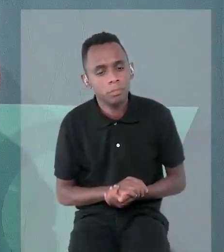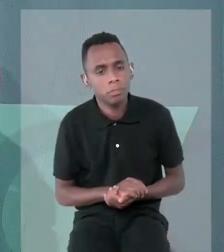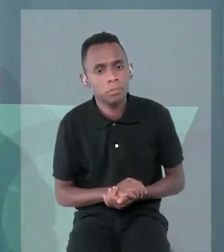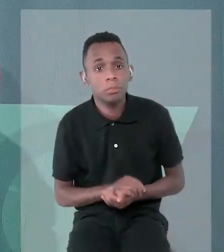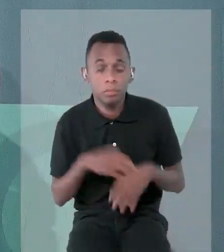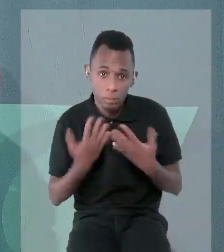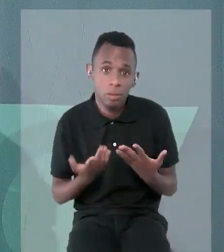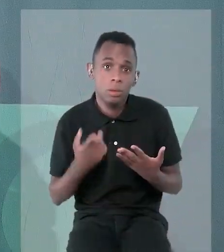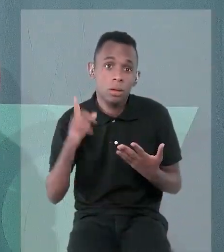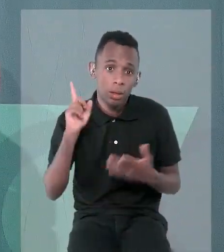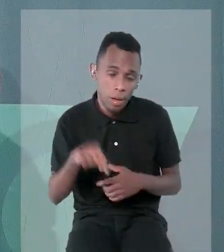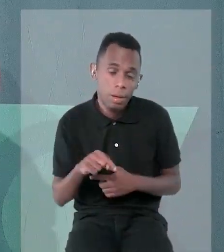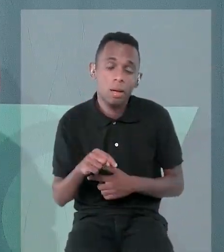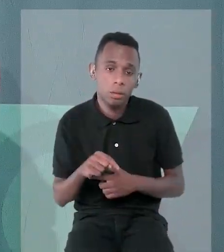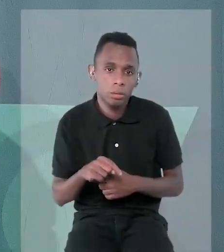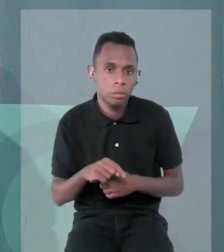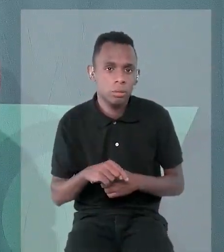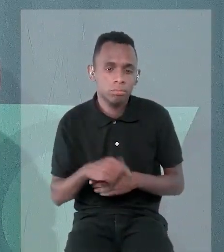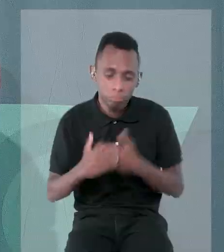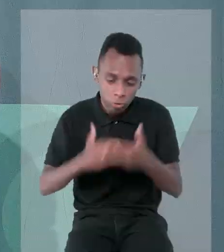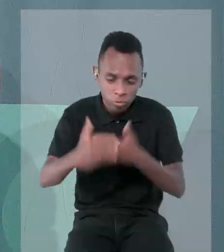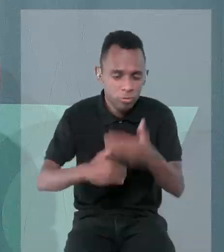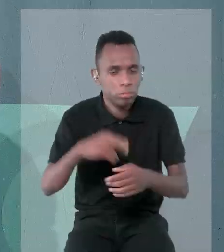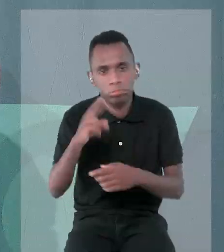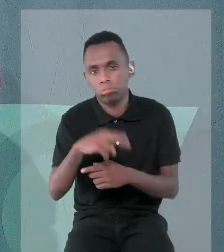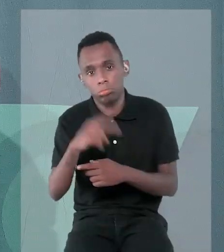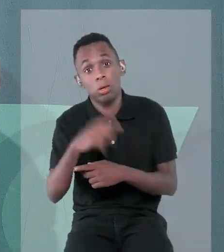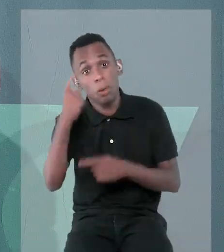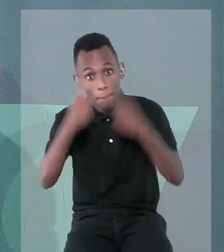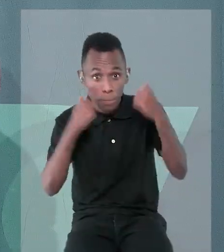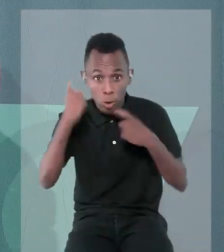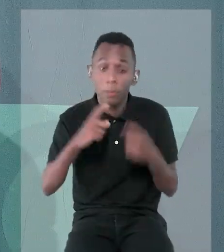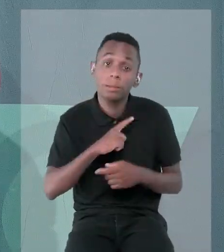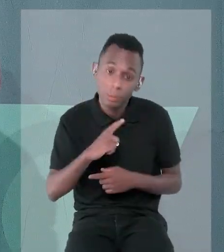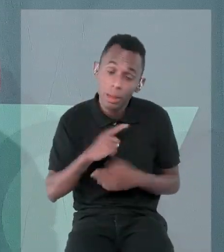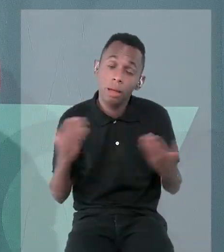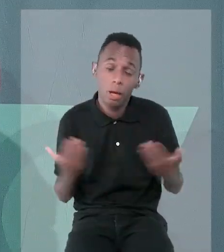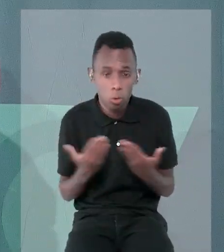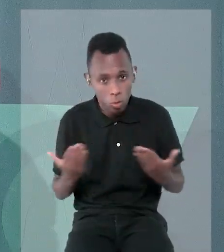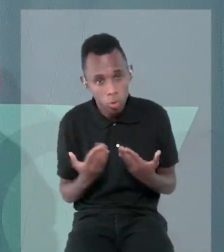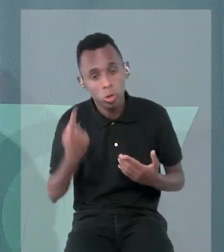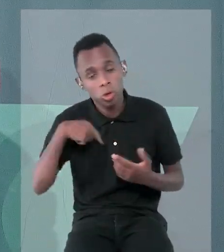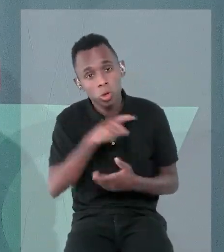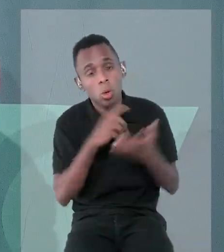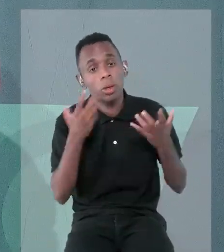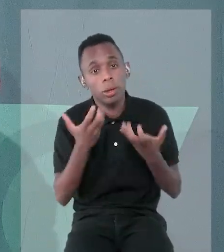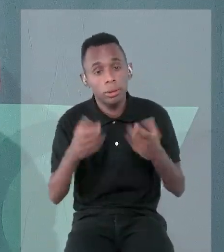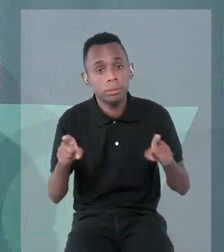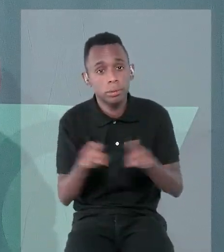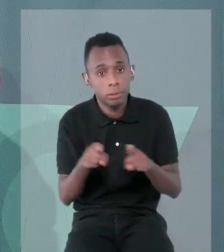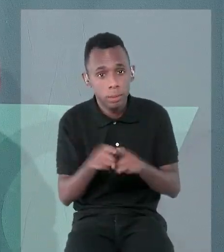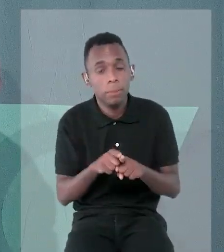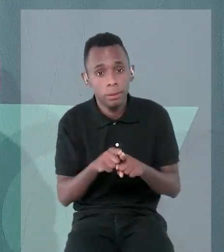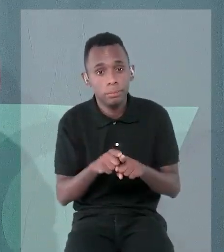algo que a gente nunca desenvolveu. Tá? É uma preocupação que a gente tem agora. Nós queremos trazer